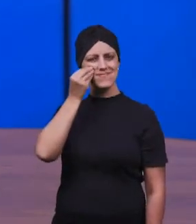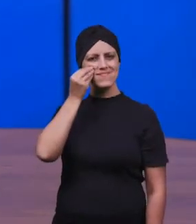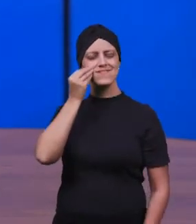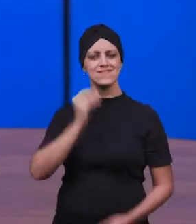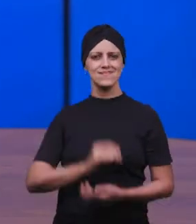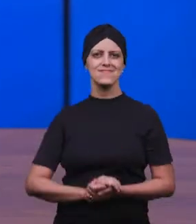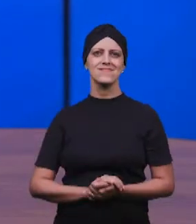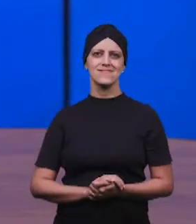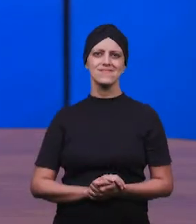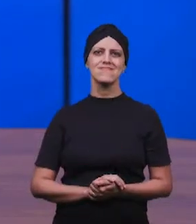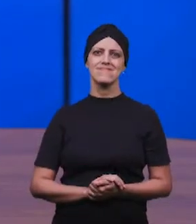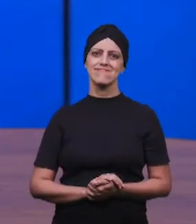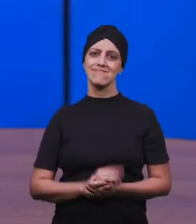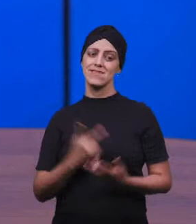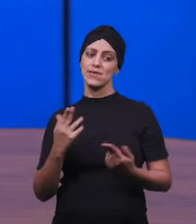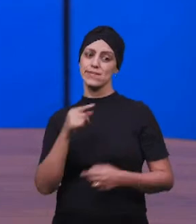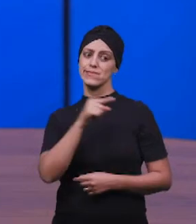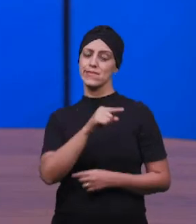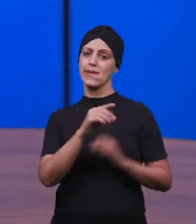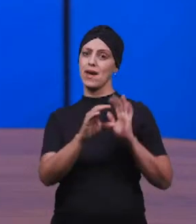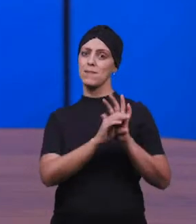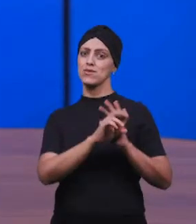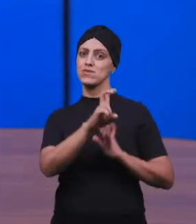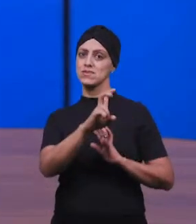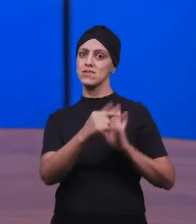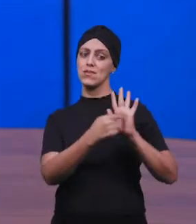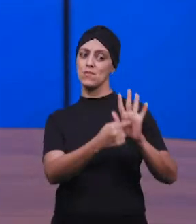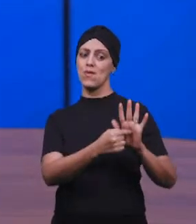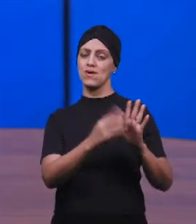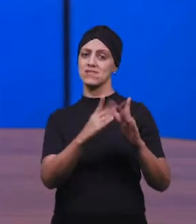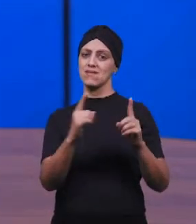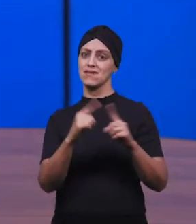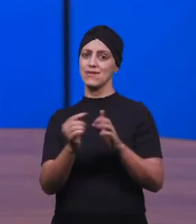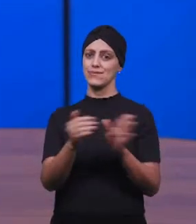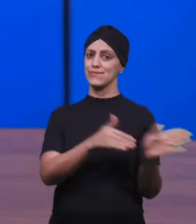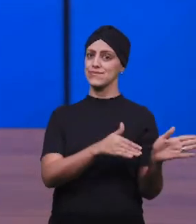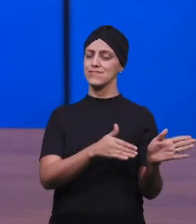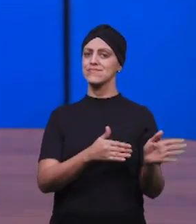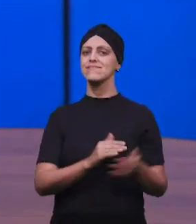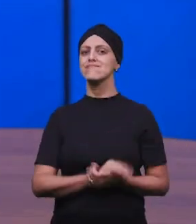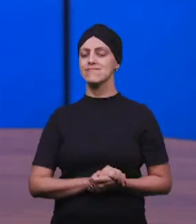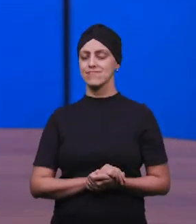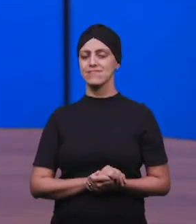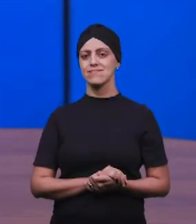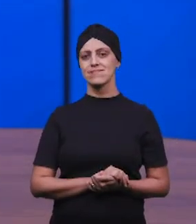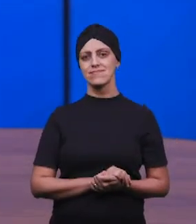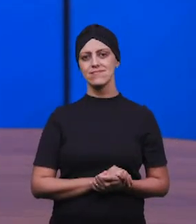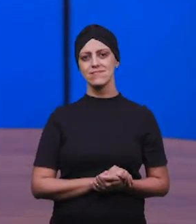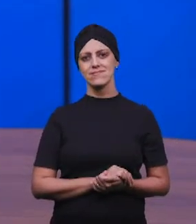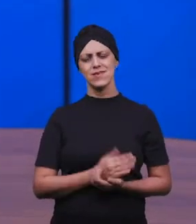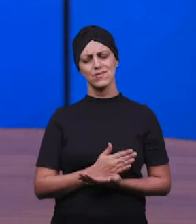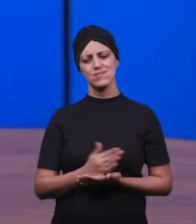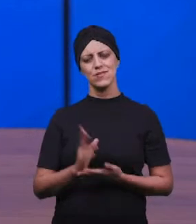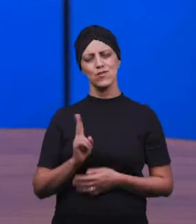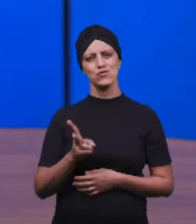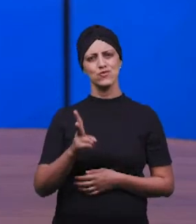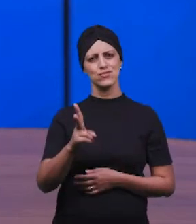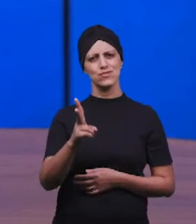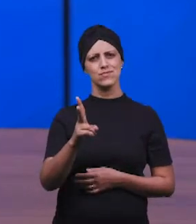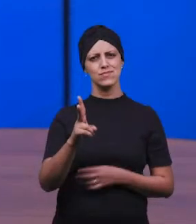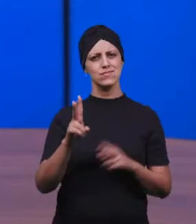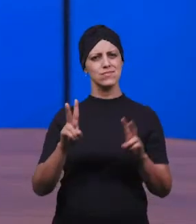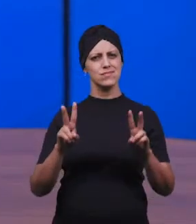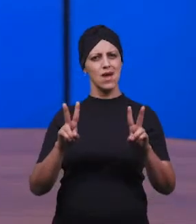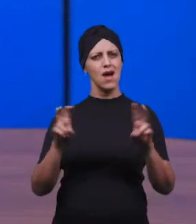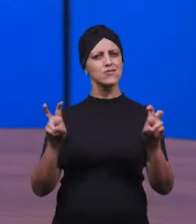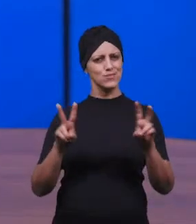caiamos naquilo que o capítulo 5 de Cantares nos mostrou com relação a uma igreja infiel. Vamos então continuar o nosso assunto,